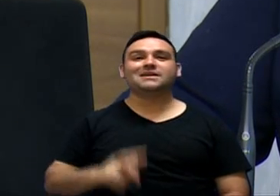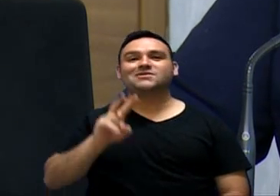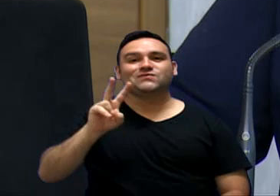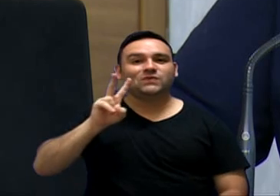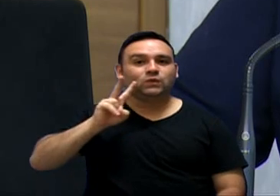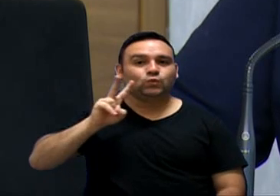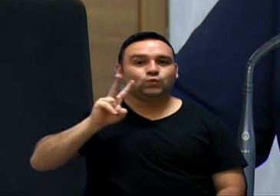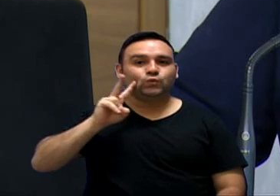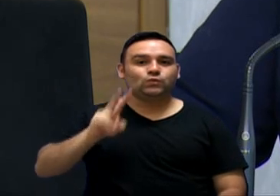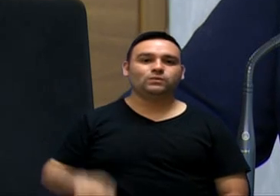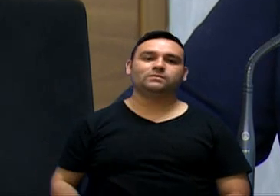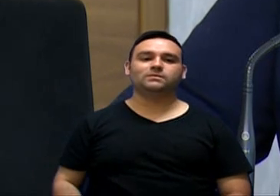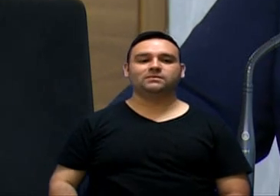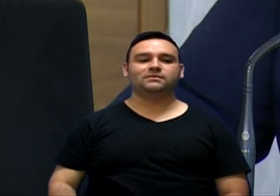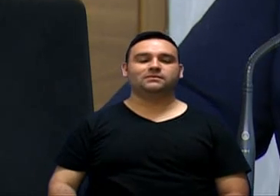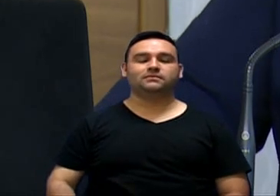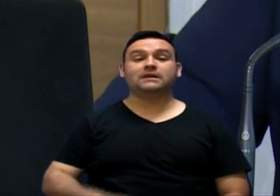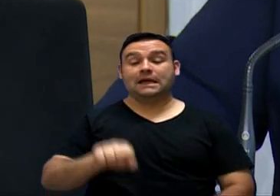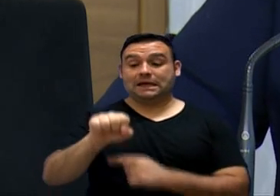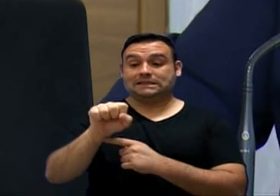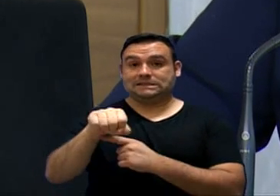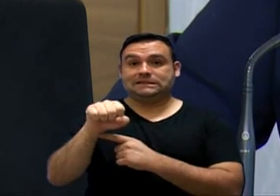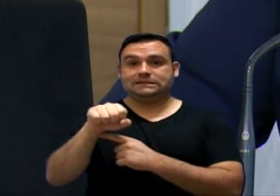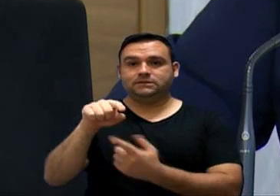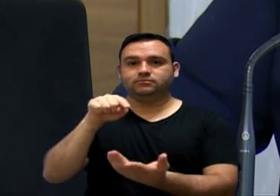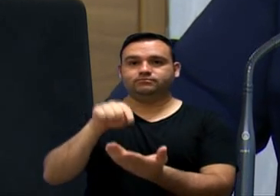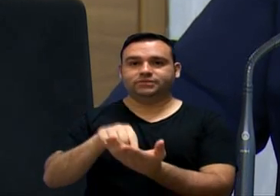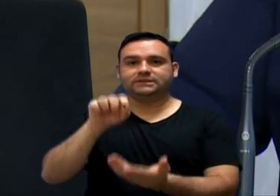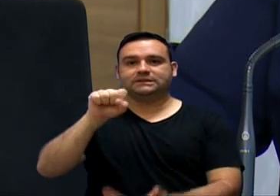Vitão do Cachorrão. Sim, voto sim.